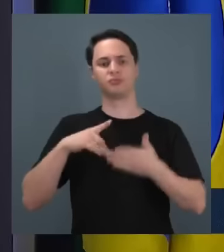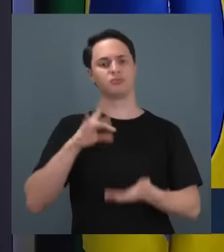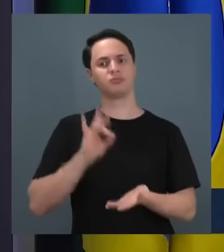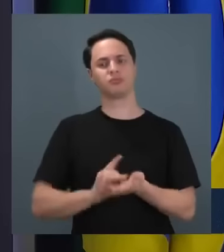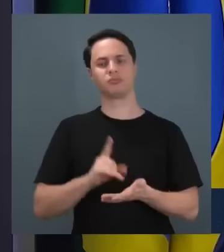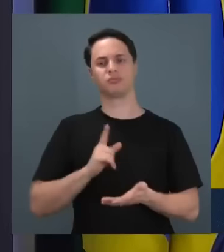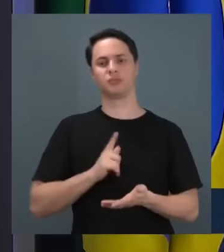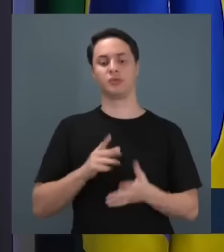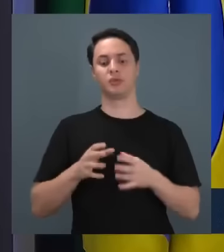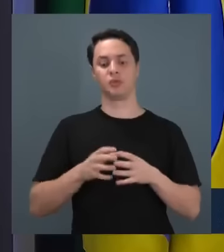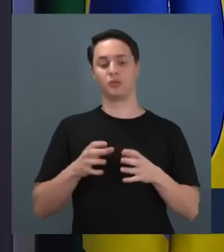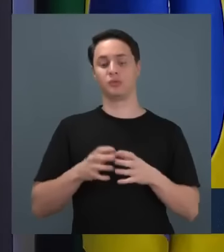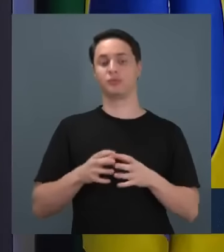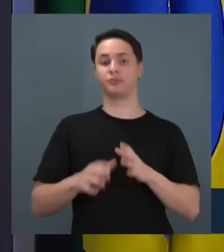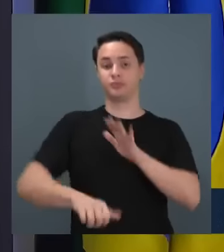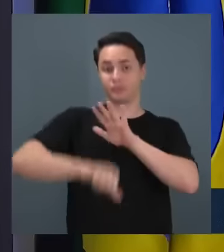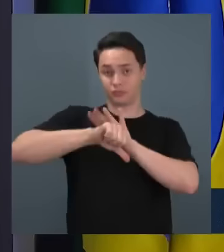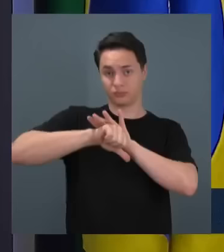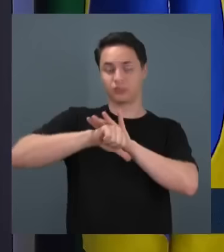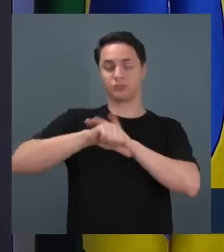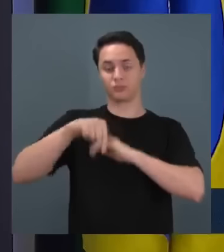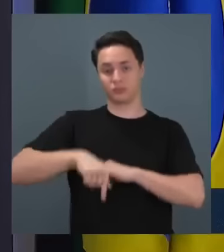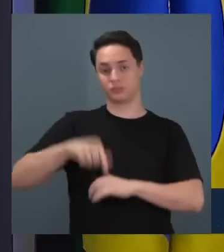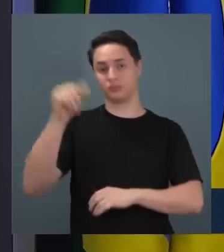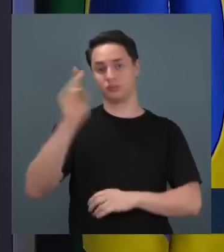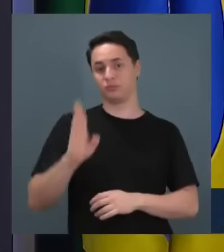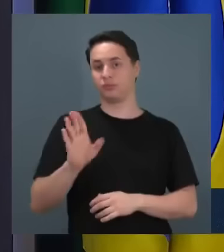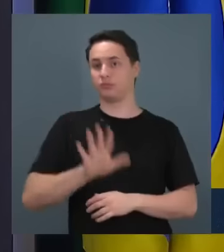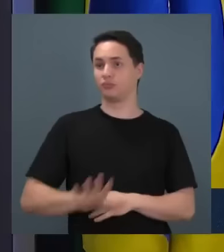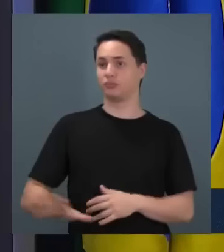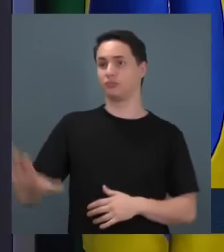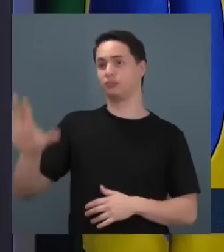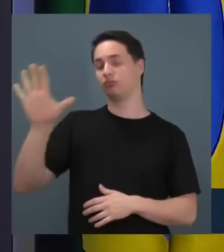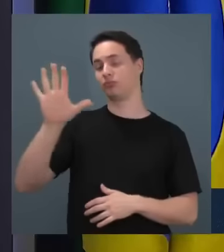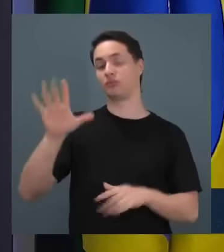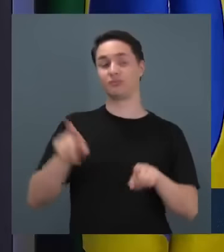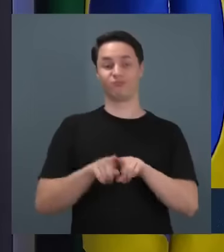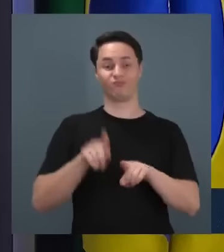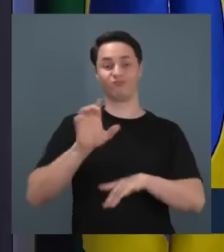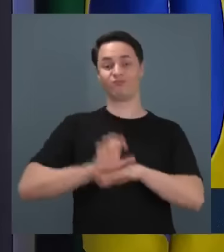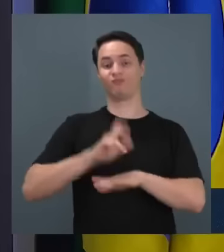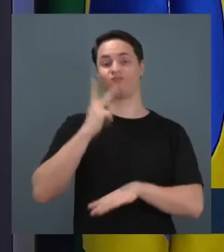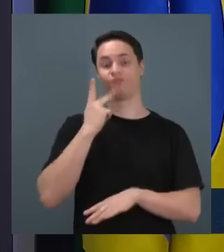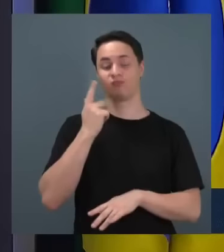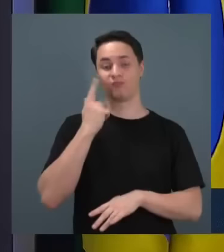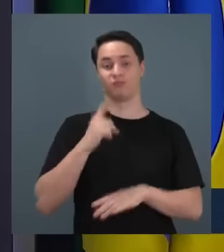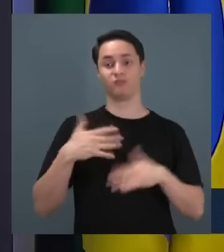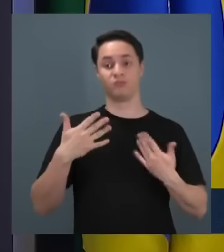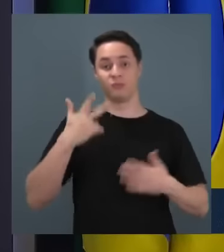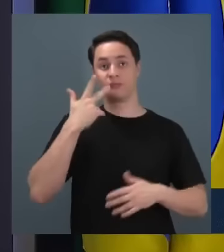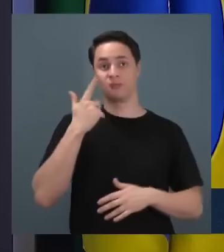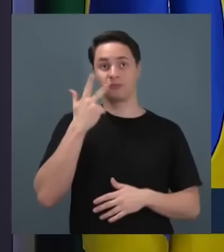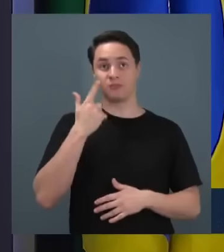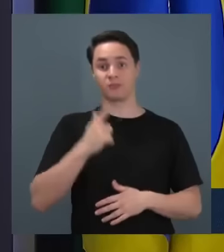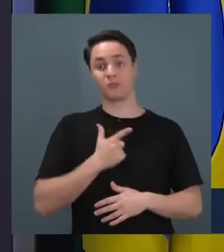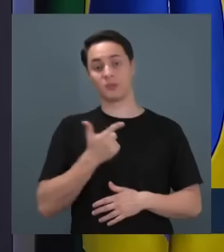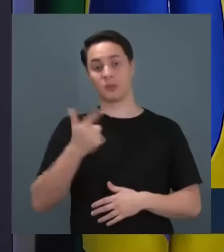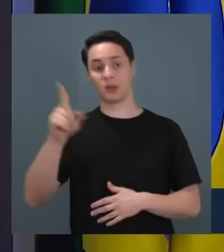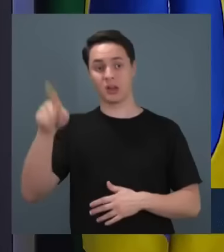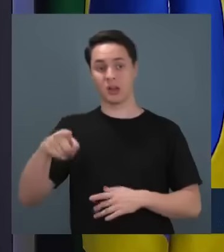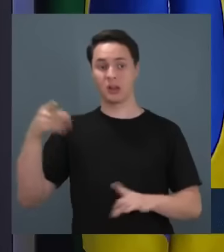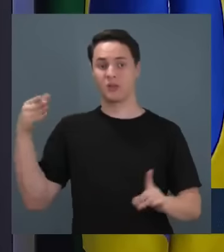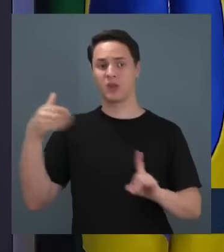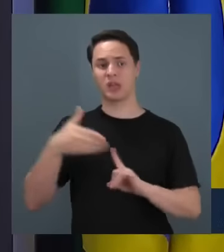de facções criminosas em todo o nosso estado. O Ceará, outrora referência